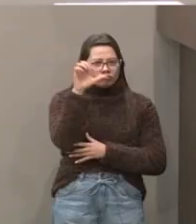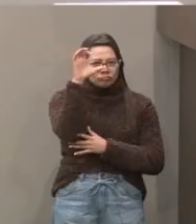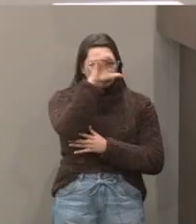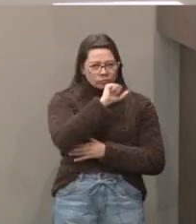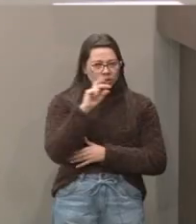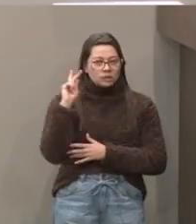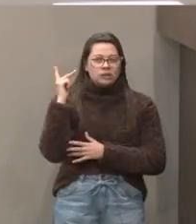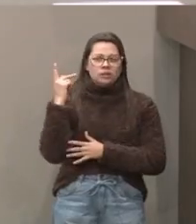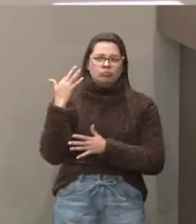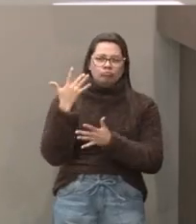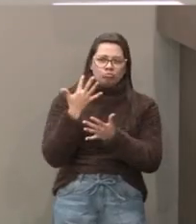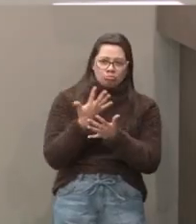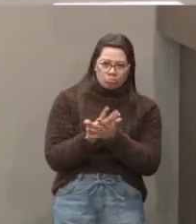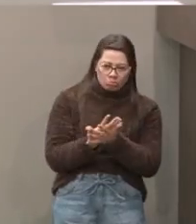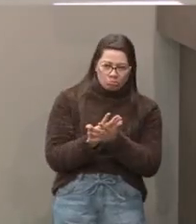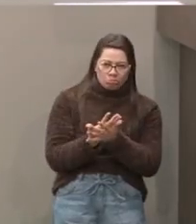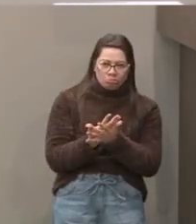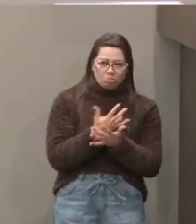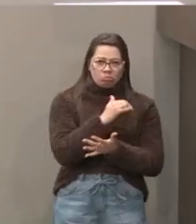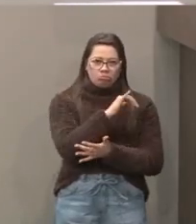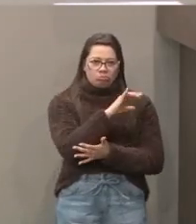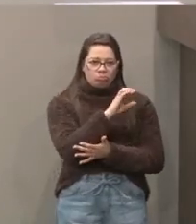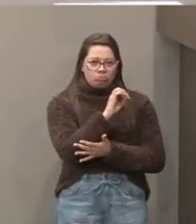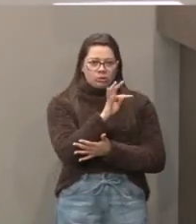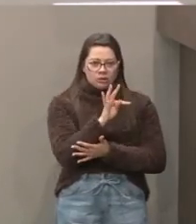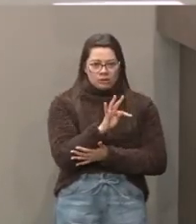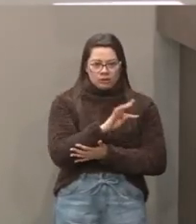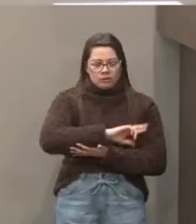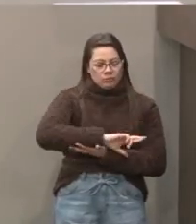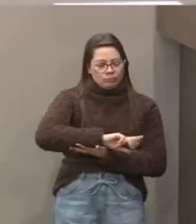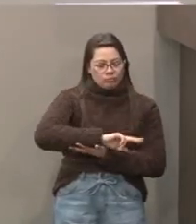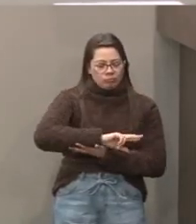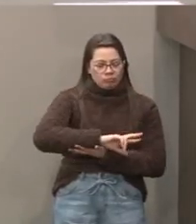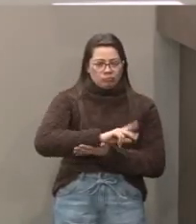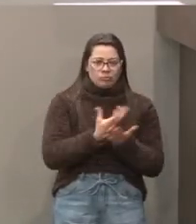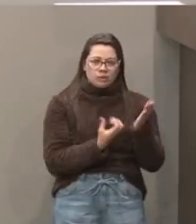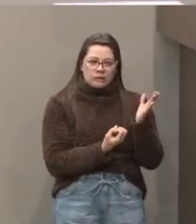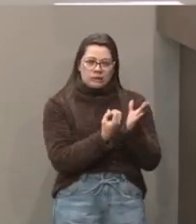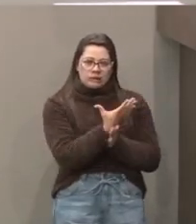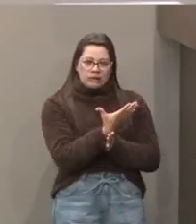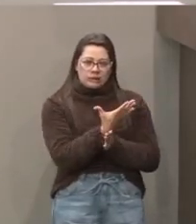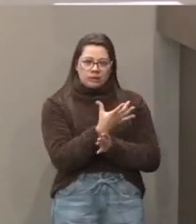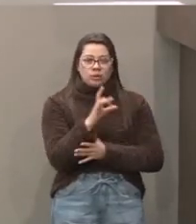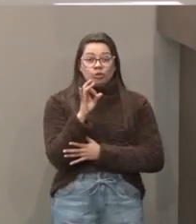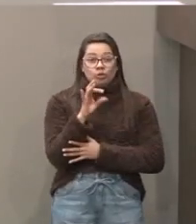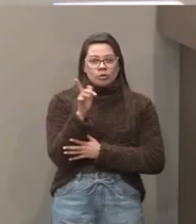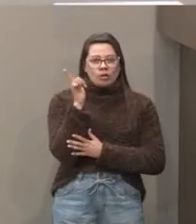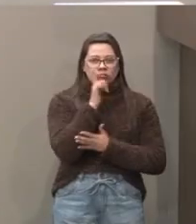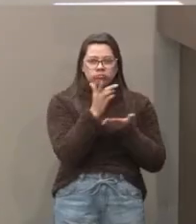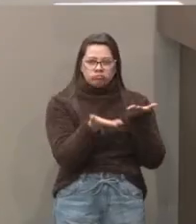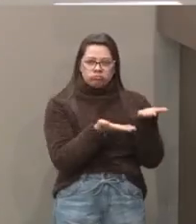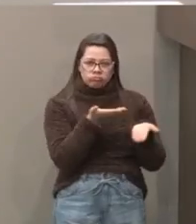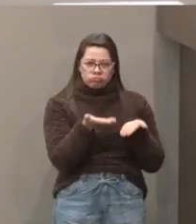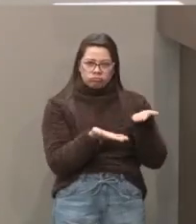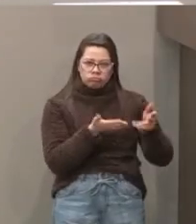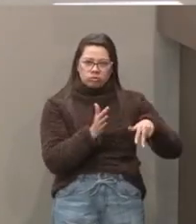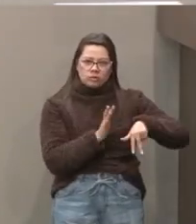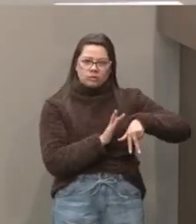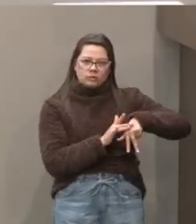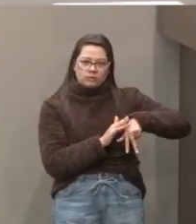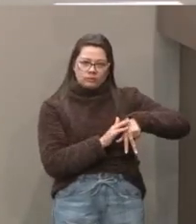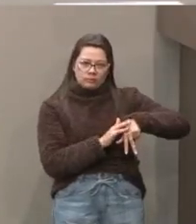da história. O IOT não nasceu apenas para atender